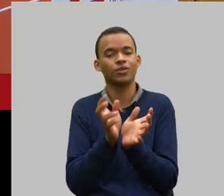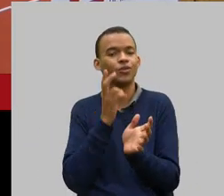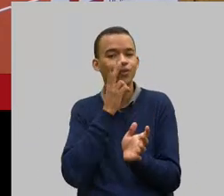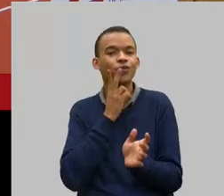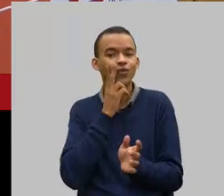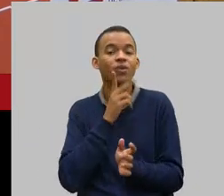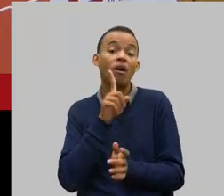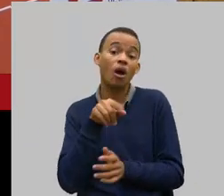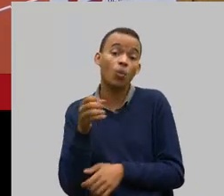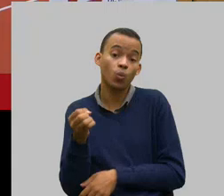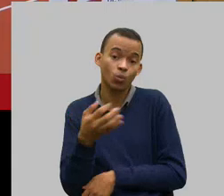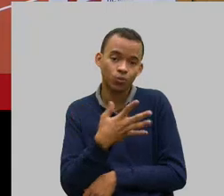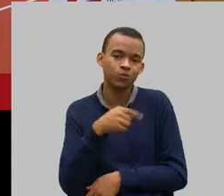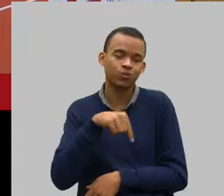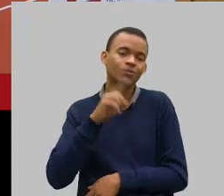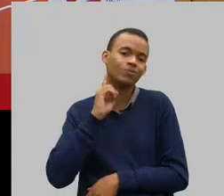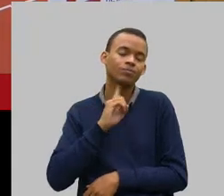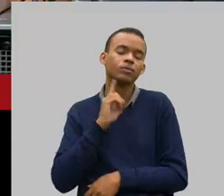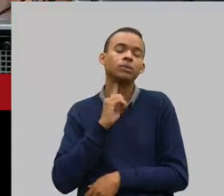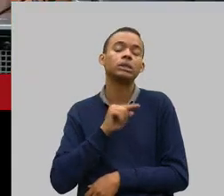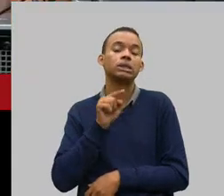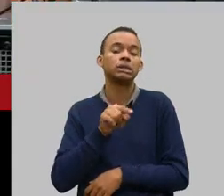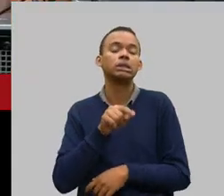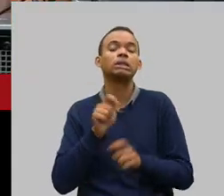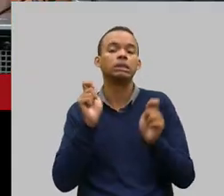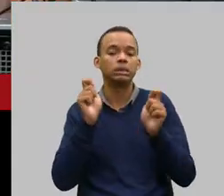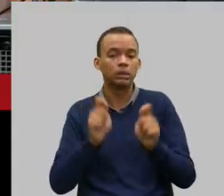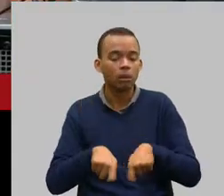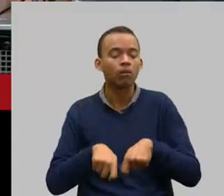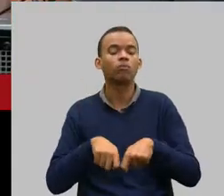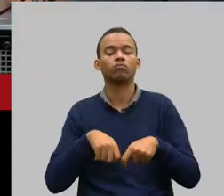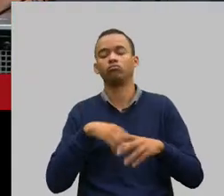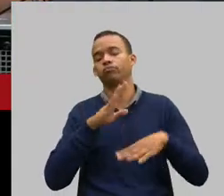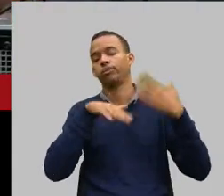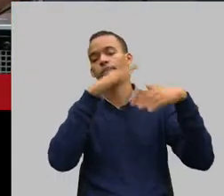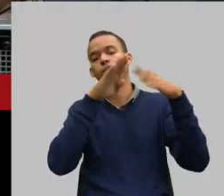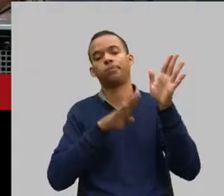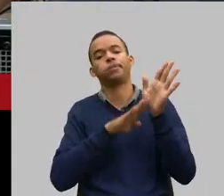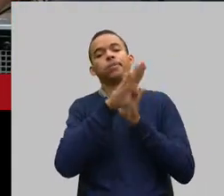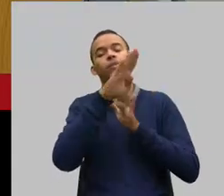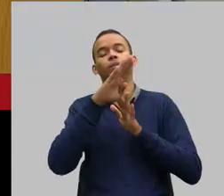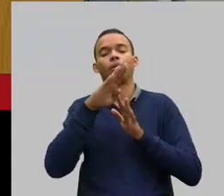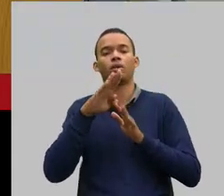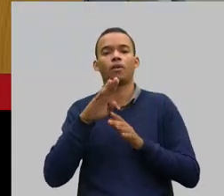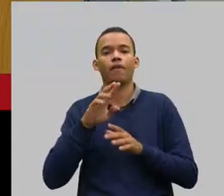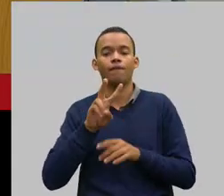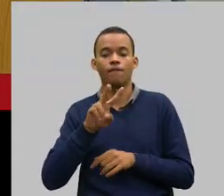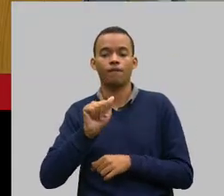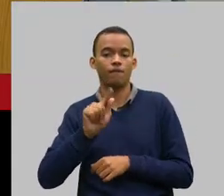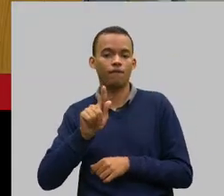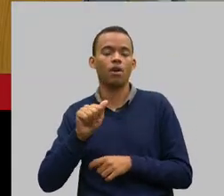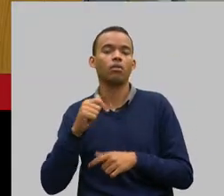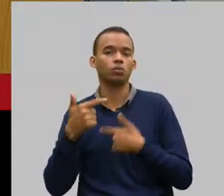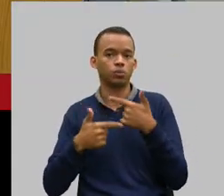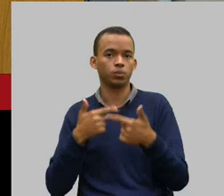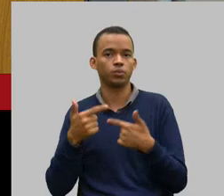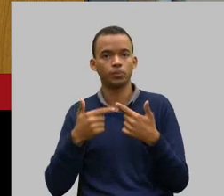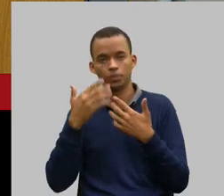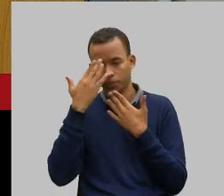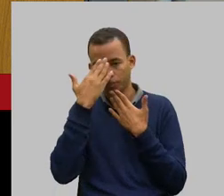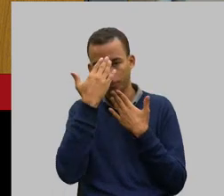Gerais e ele tem um grande potencial pra geração de emprego e renda Obrigado secretário Fernando